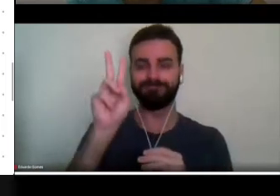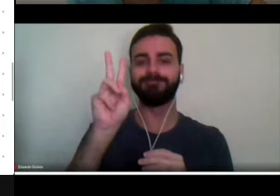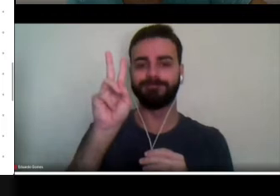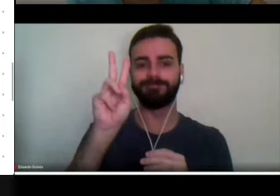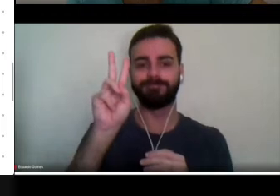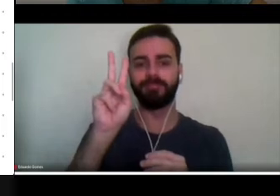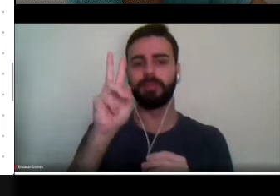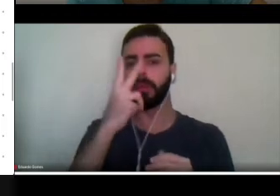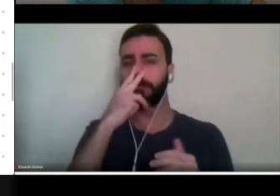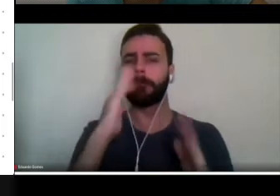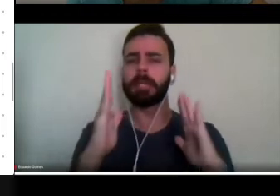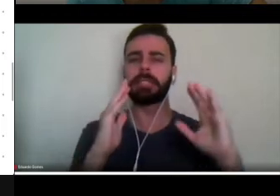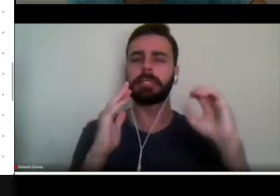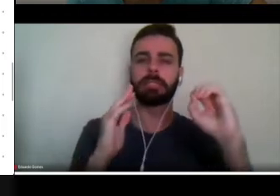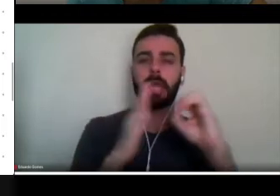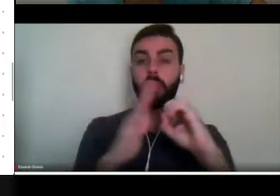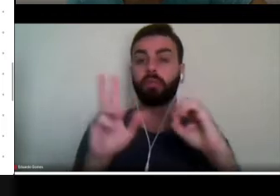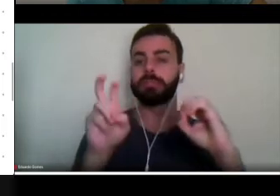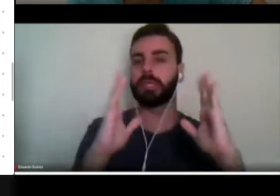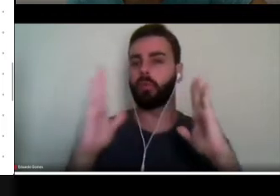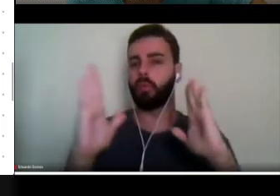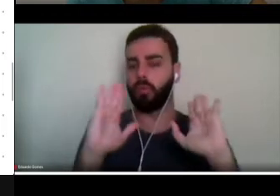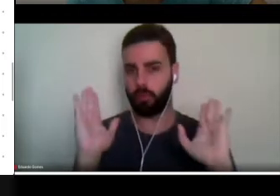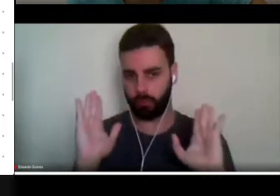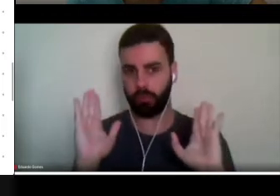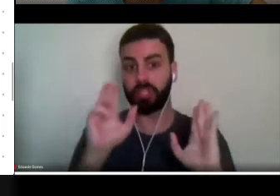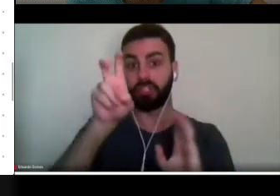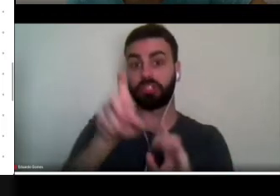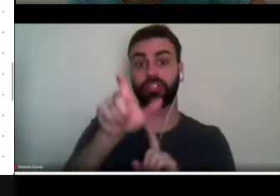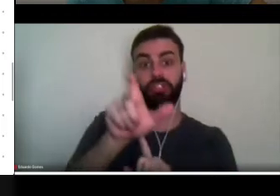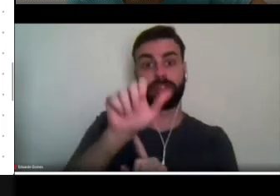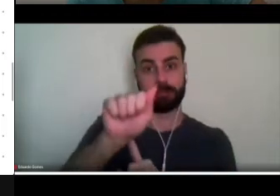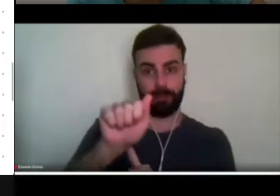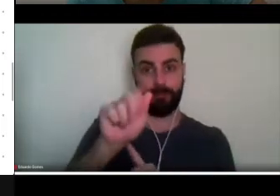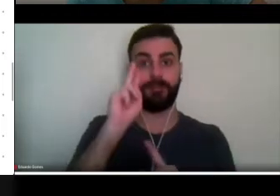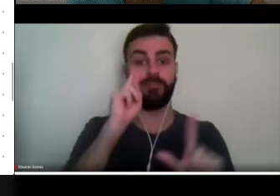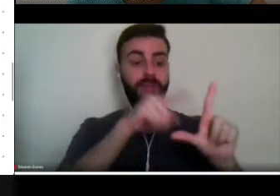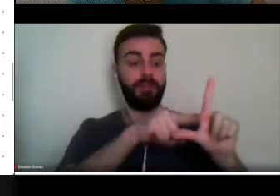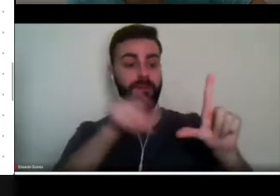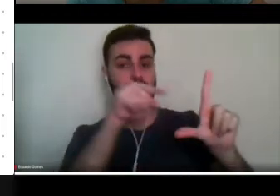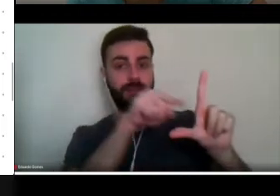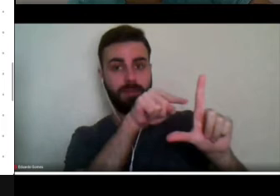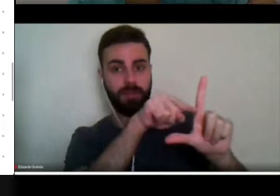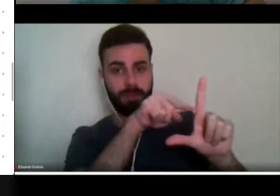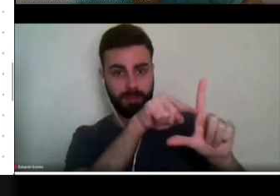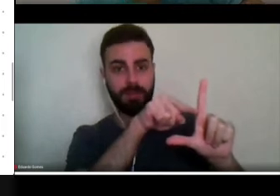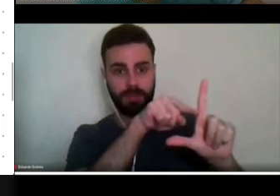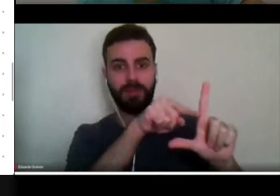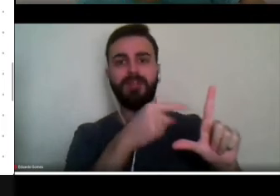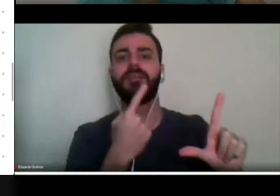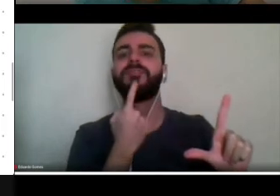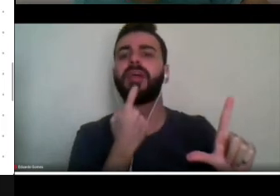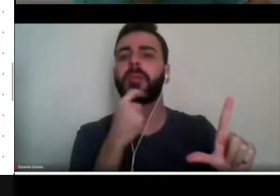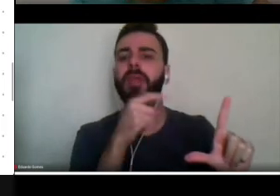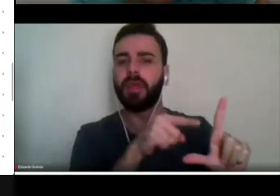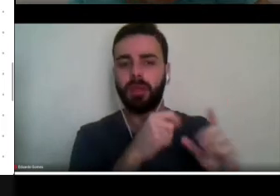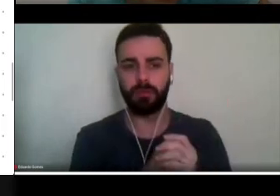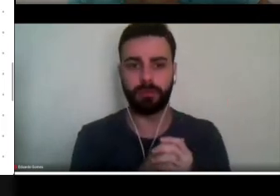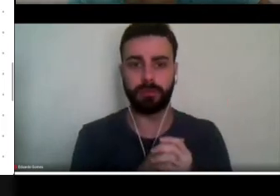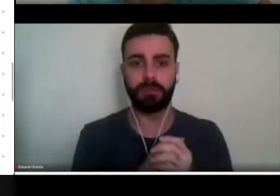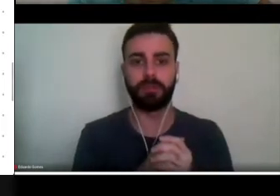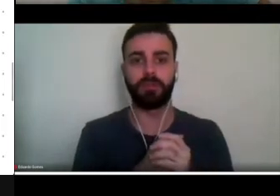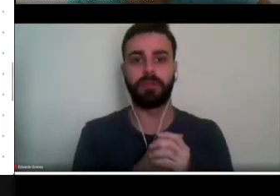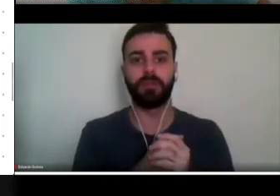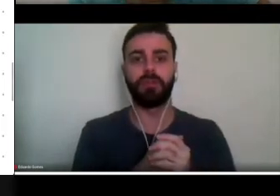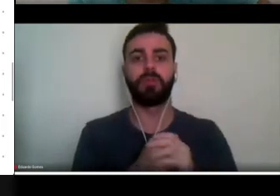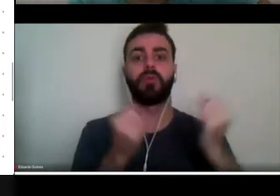Né? Então, o meu carro A, ele tá aqui, ó. Numa certa posição maior que 0. O B